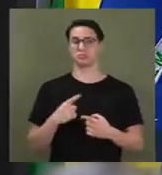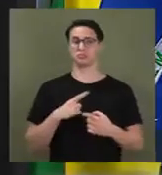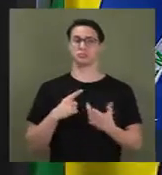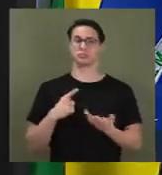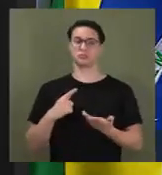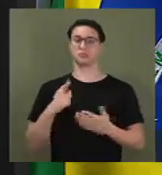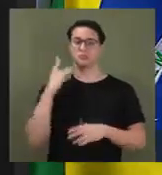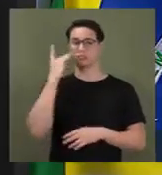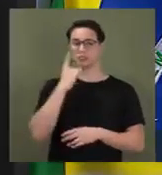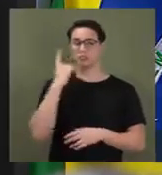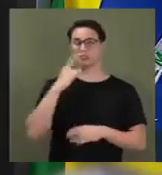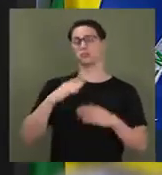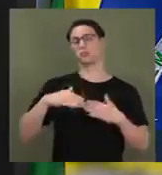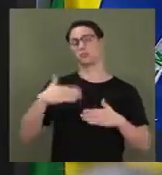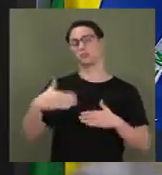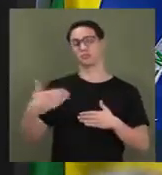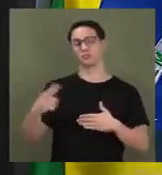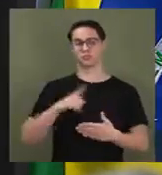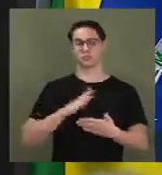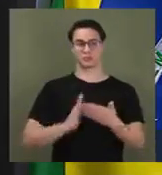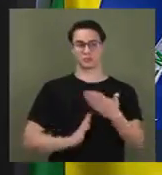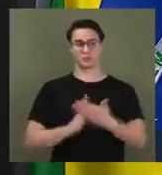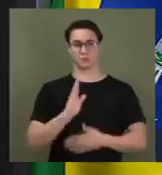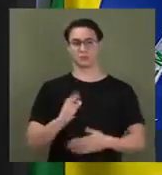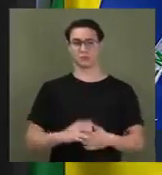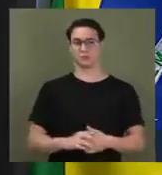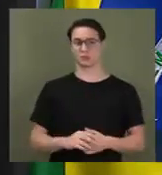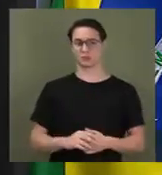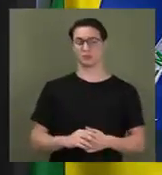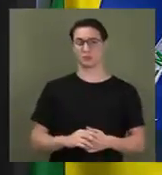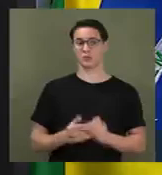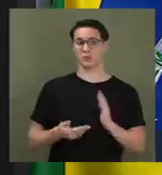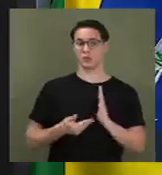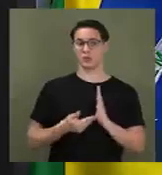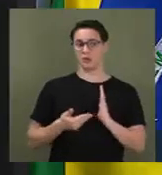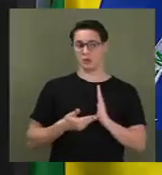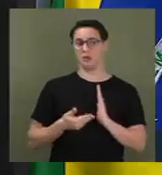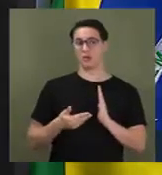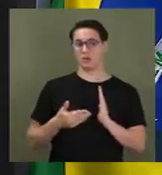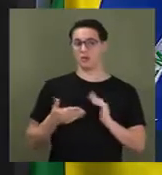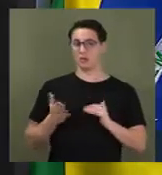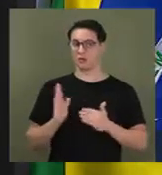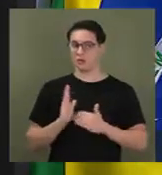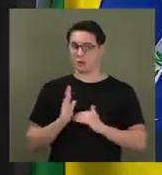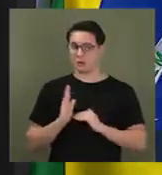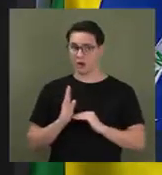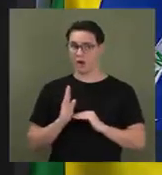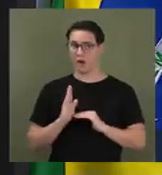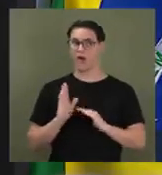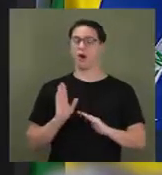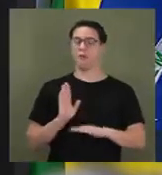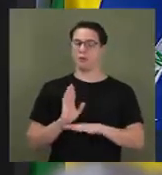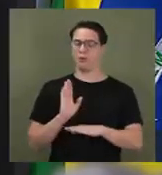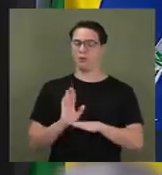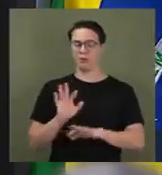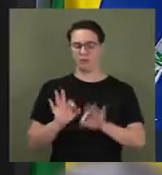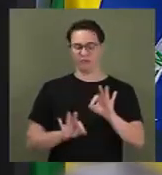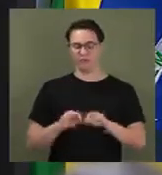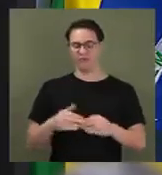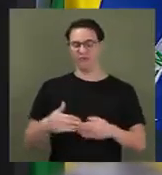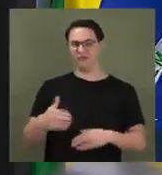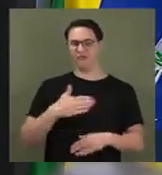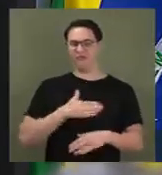federais. Depois dessa aprovação, que o Congresso aqui ajudou no encaminhamento, no meu Rio Grande do